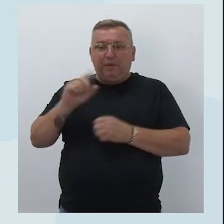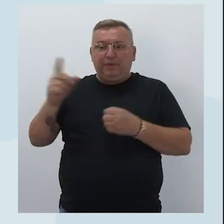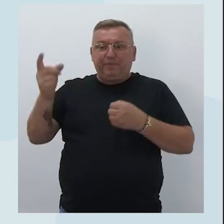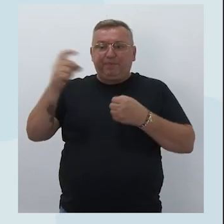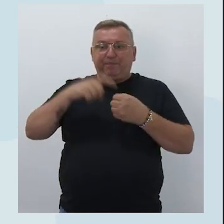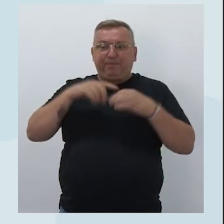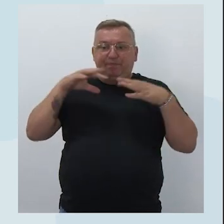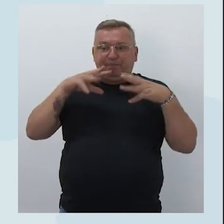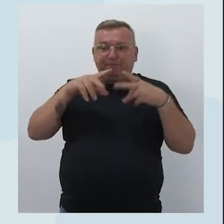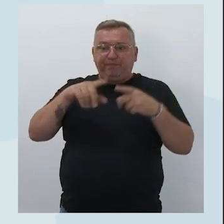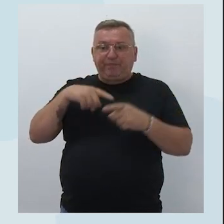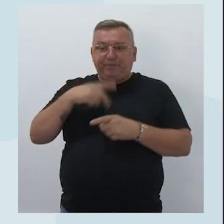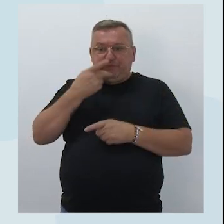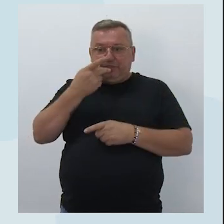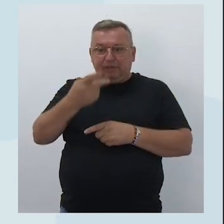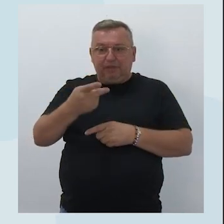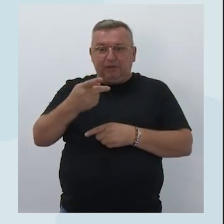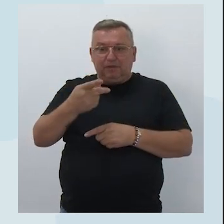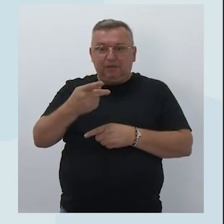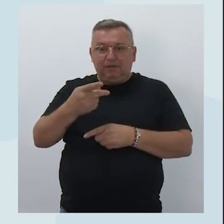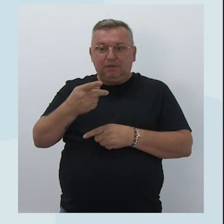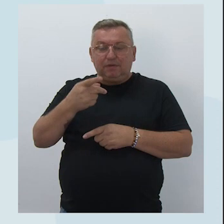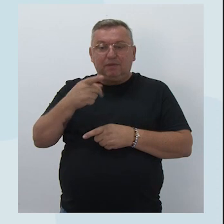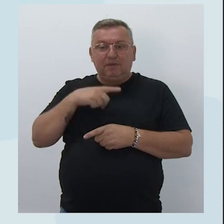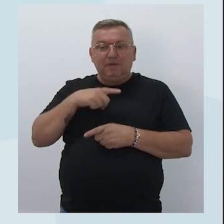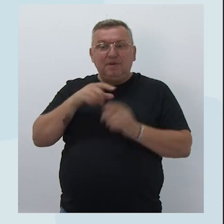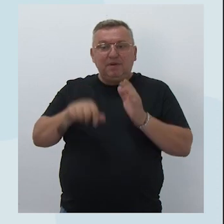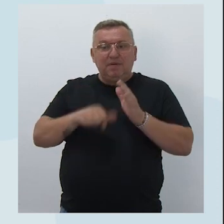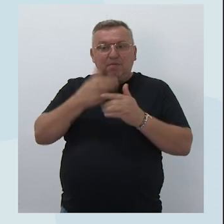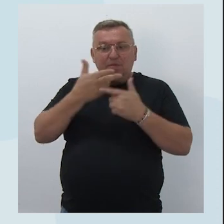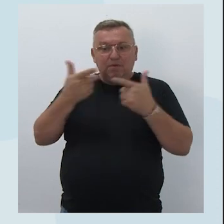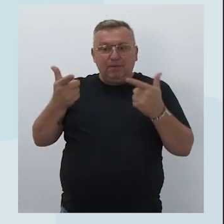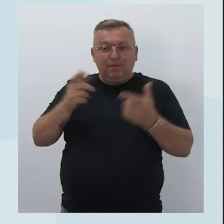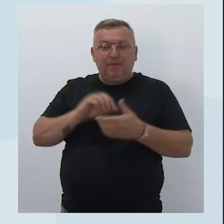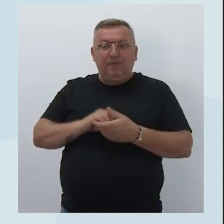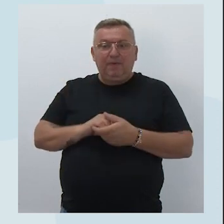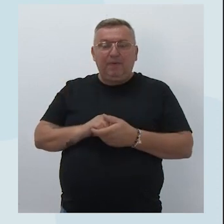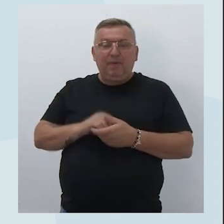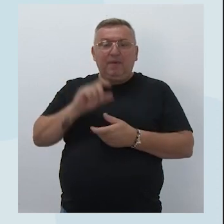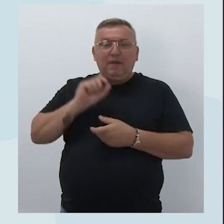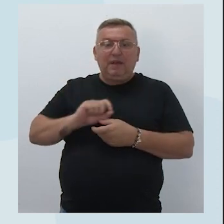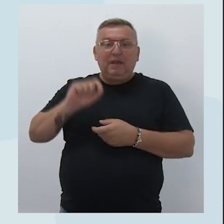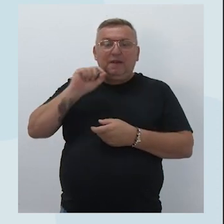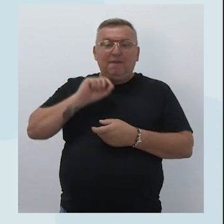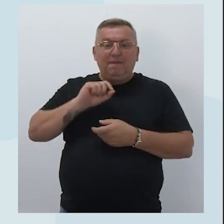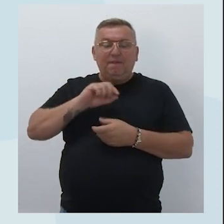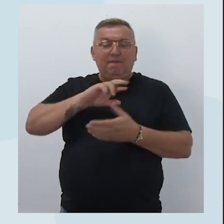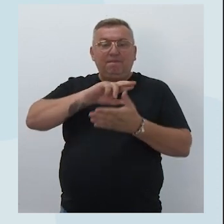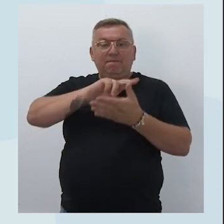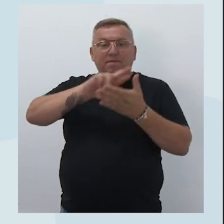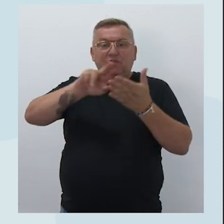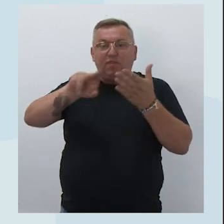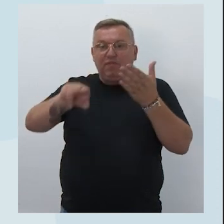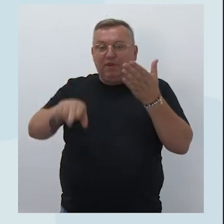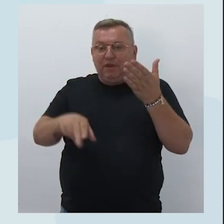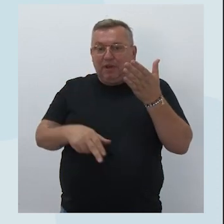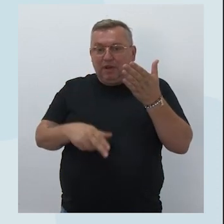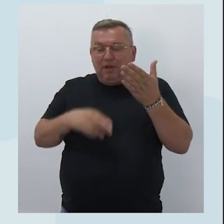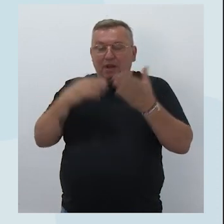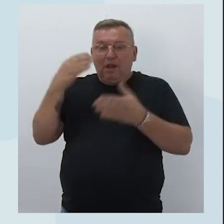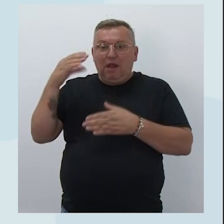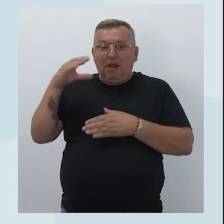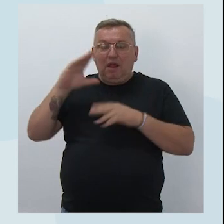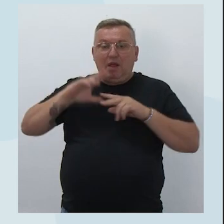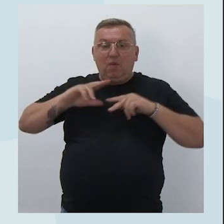retorno daquilo que a gente já falou, que vocês já falaram na primeira questão, né? Que é a questão da diversidade, né? As ciências